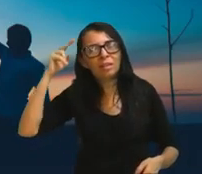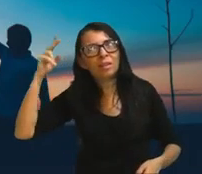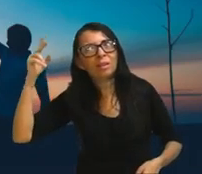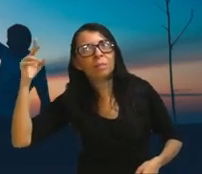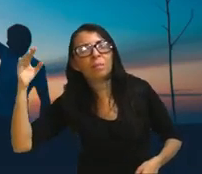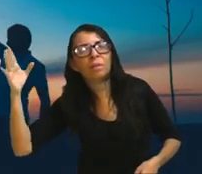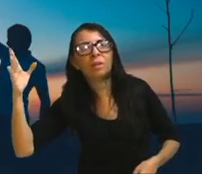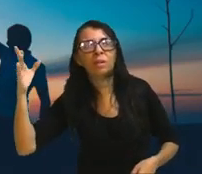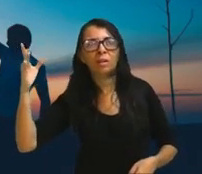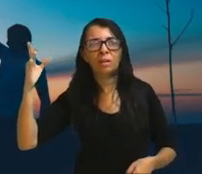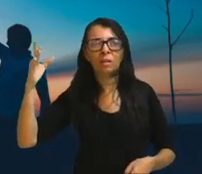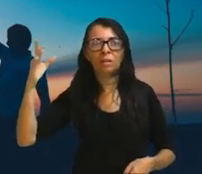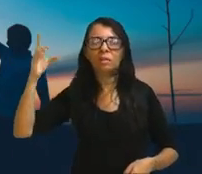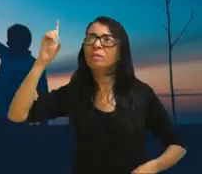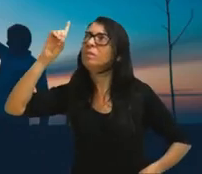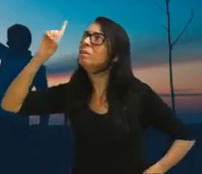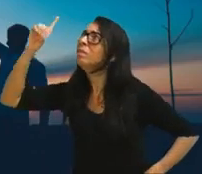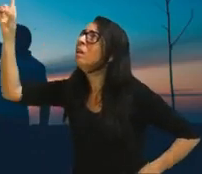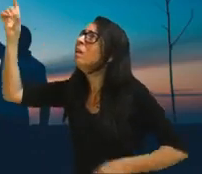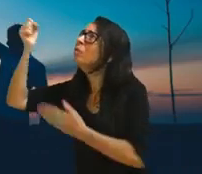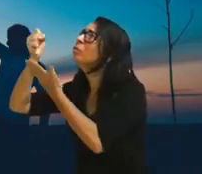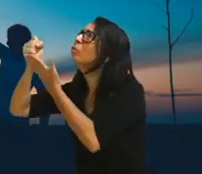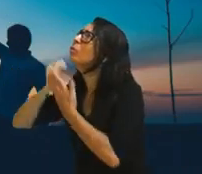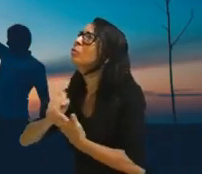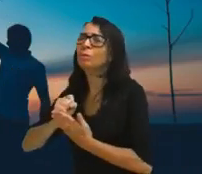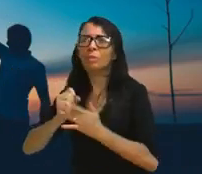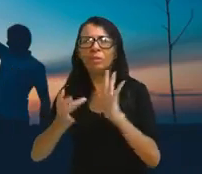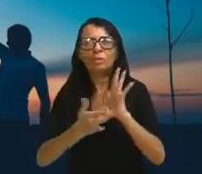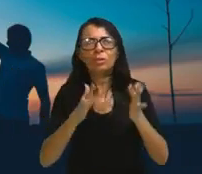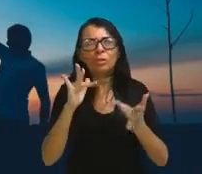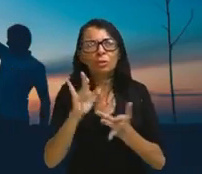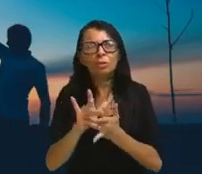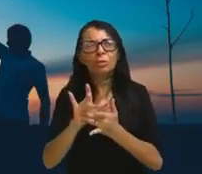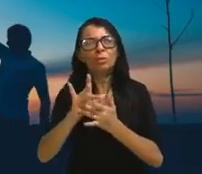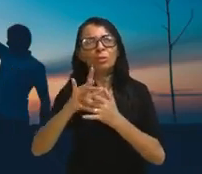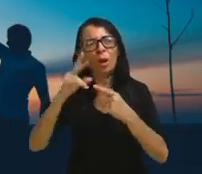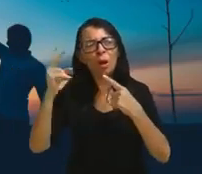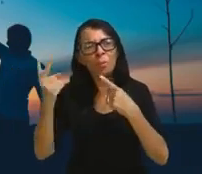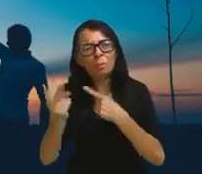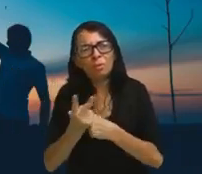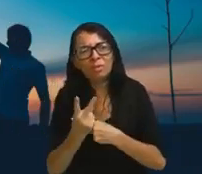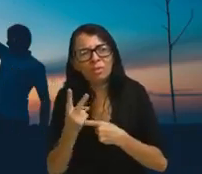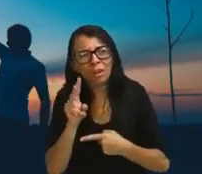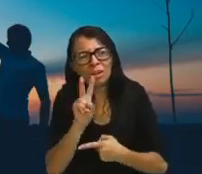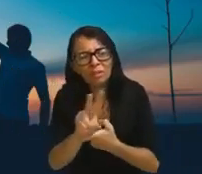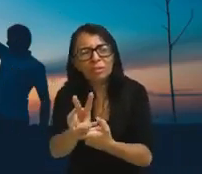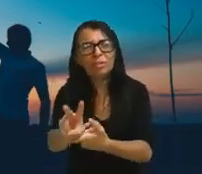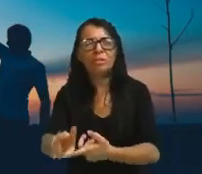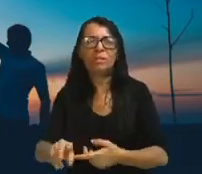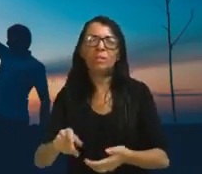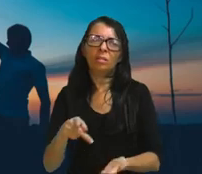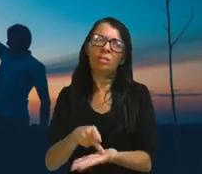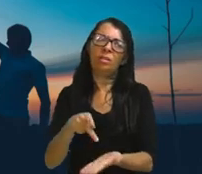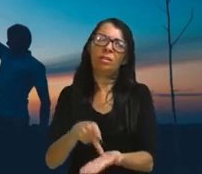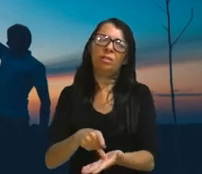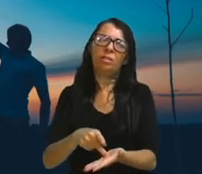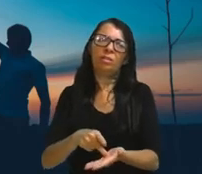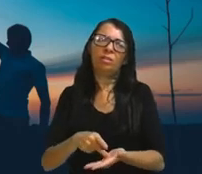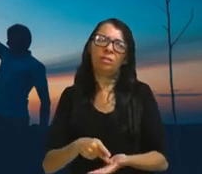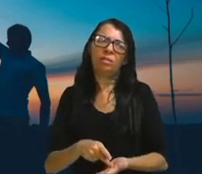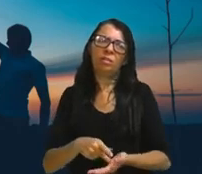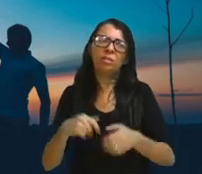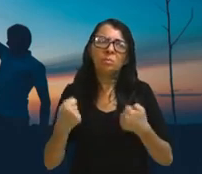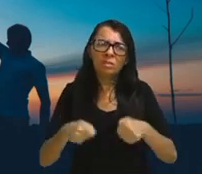127:1. Se o Senhor não edificar a casa, em vão trabalha os que